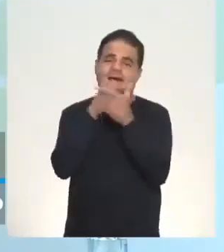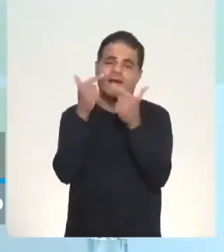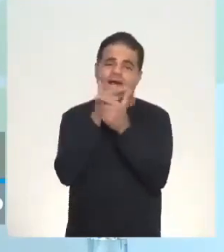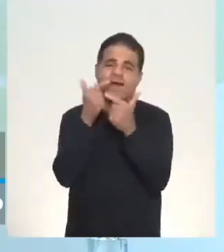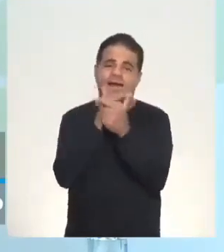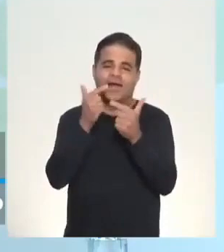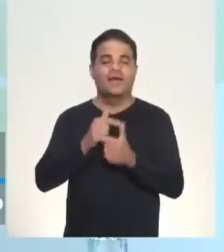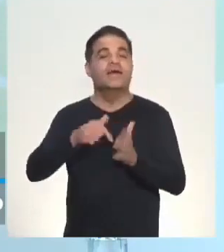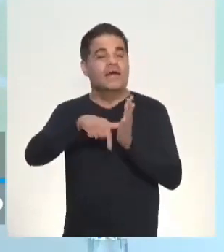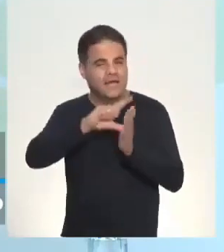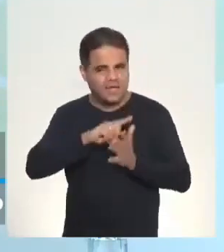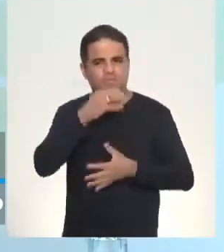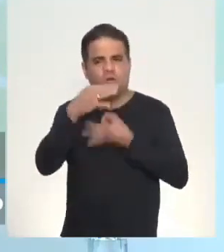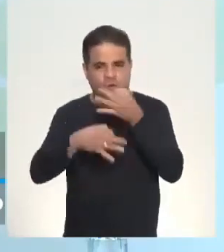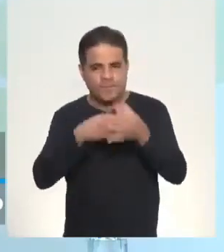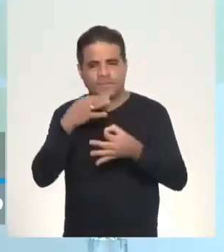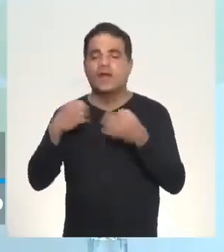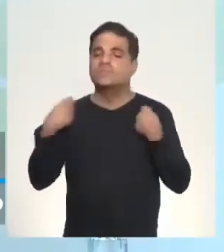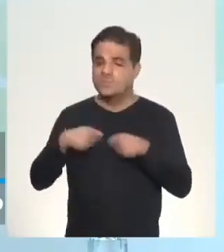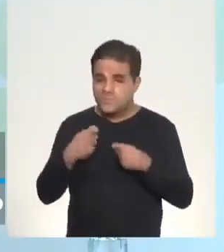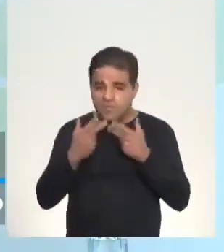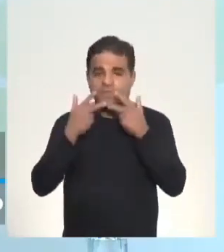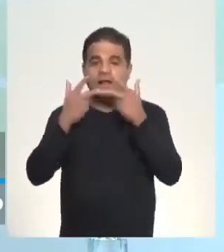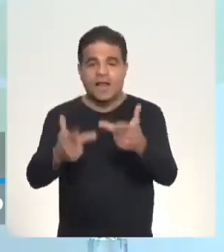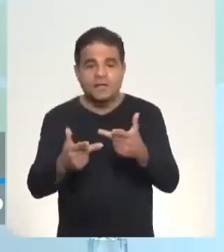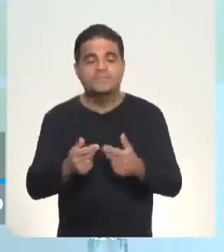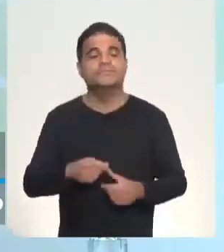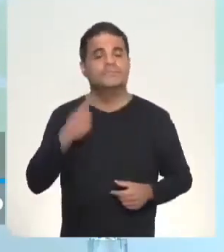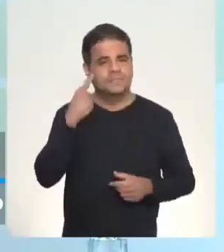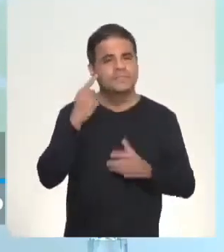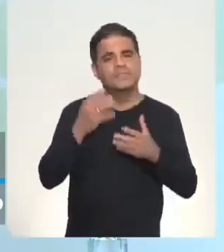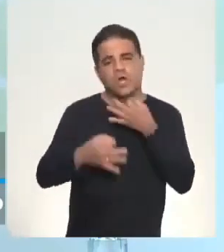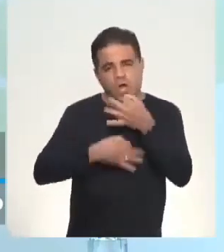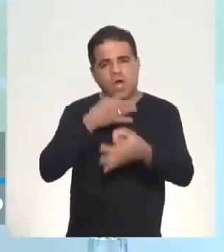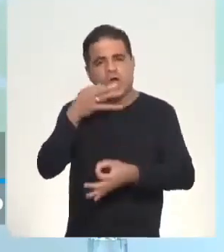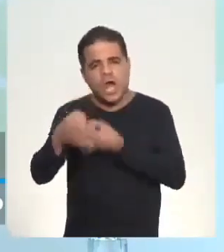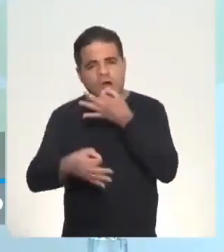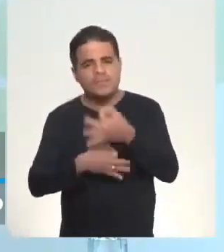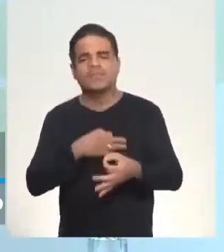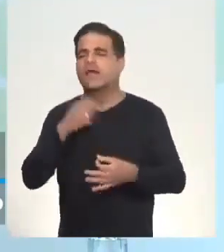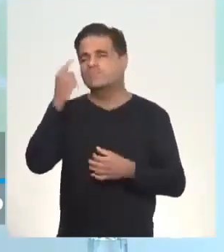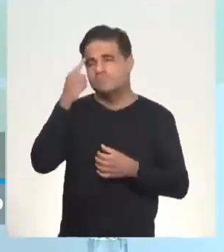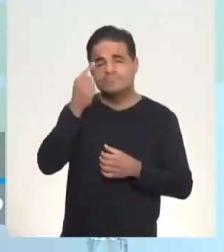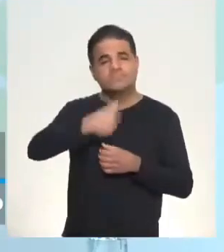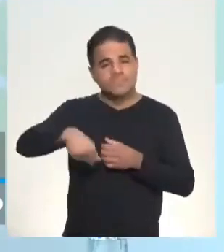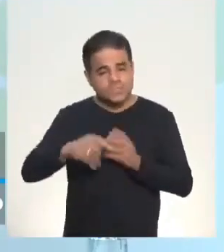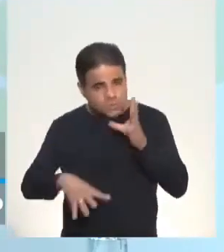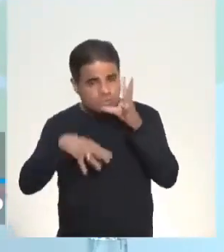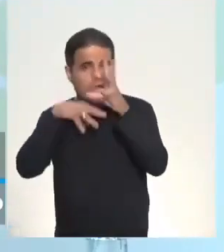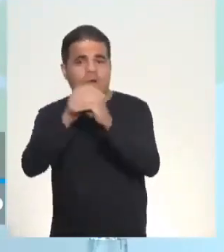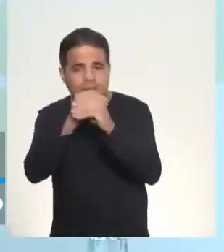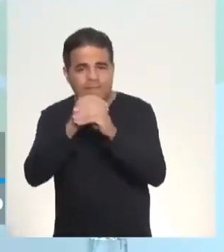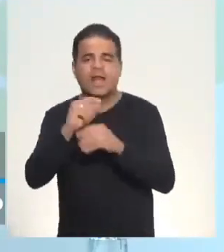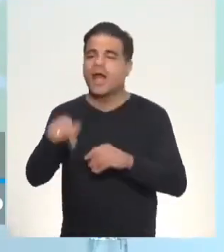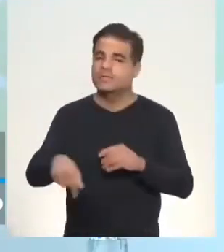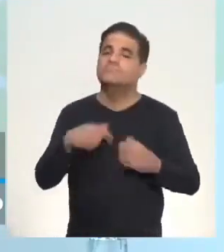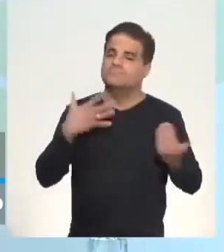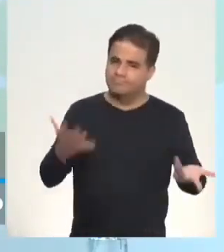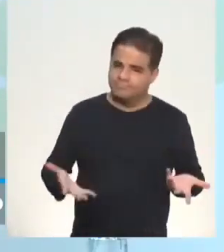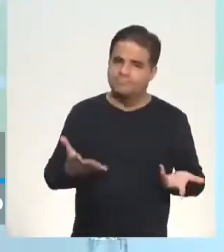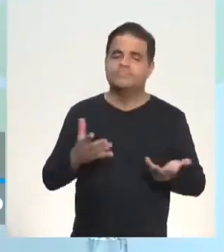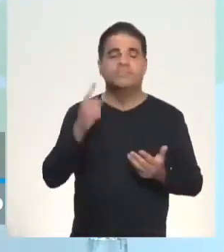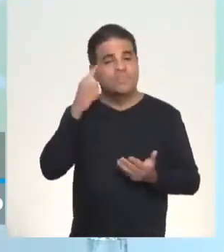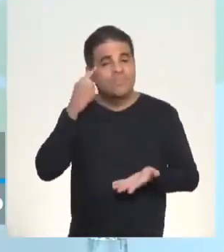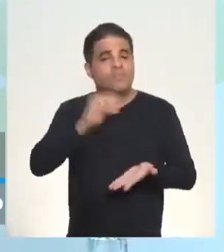divertiam. Antes da gente comentar, eu tenho que jogar para vocês primeiro comentarem, para depois a gente complementar aqui, né? Que senão não tem